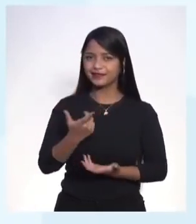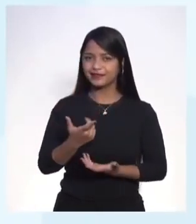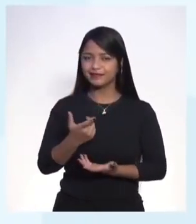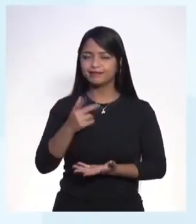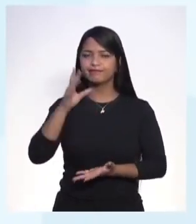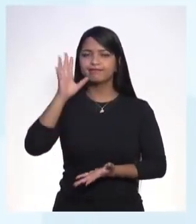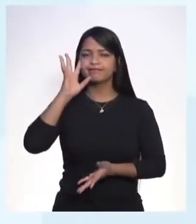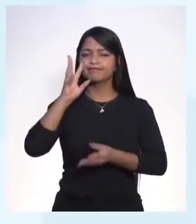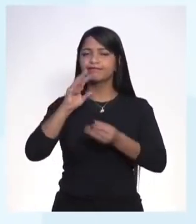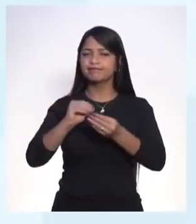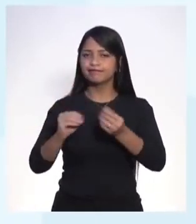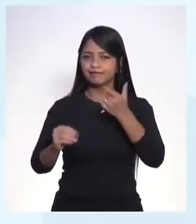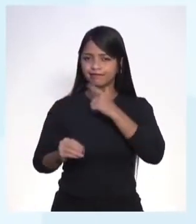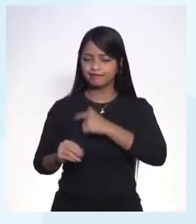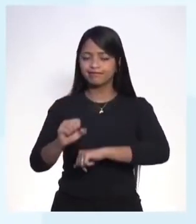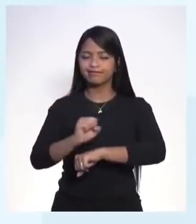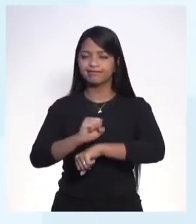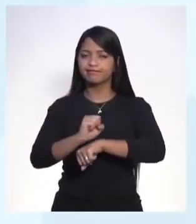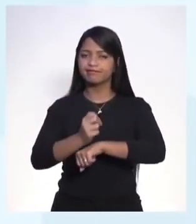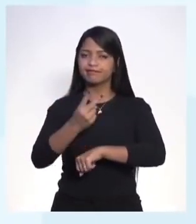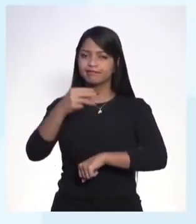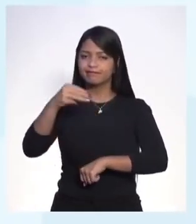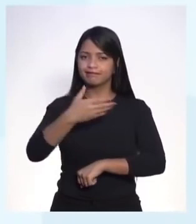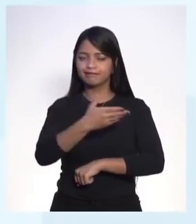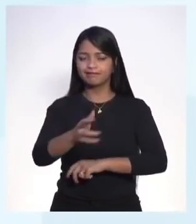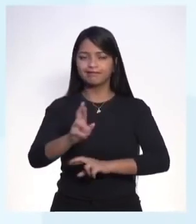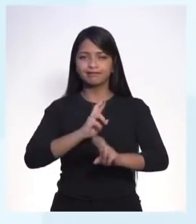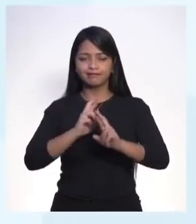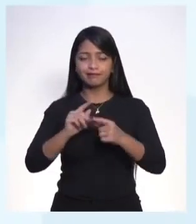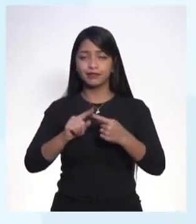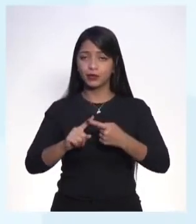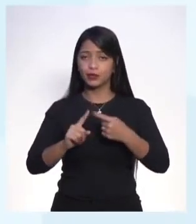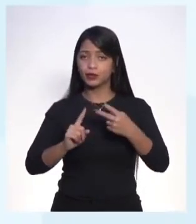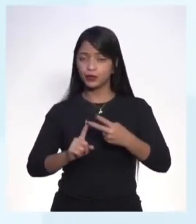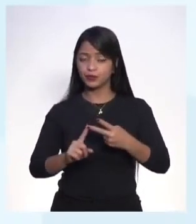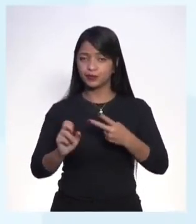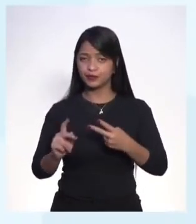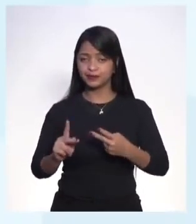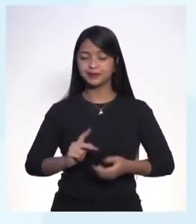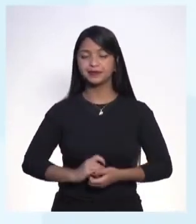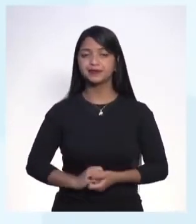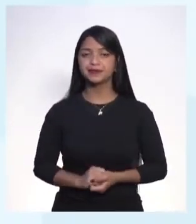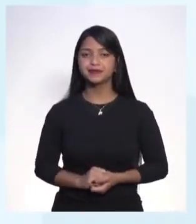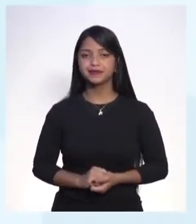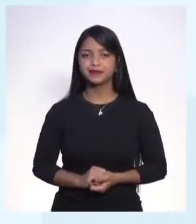alguma inferência? Então, eu vou dar 2 minutinhos para eles responderem a 1 e a 2.